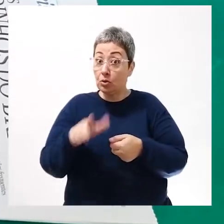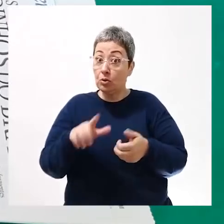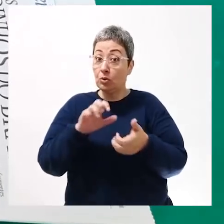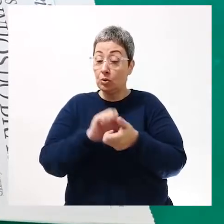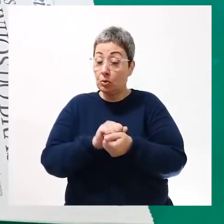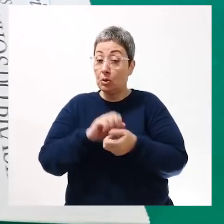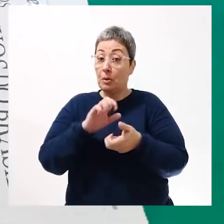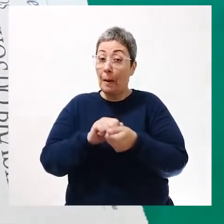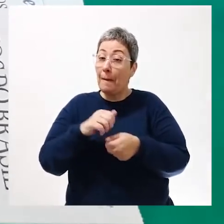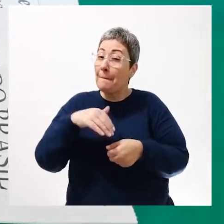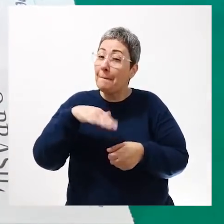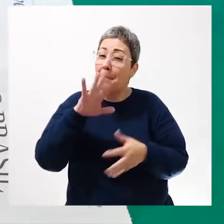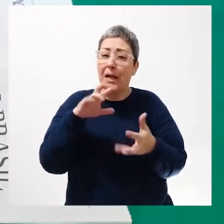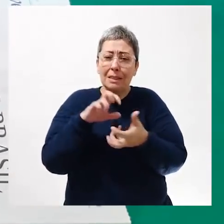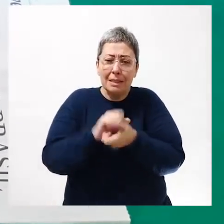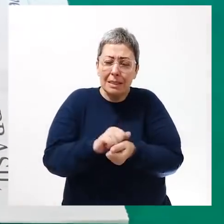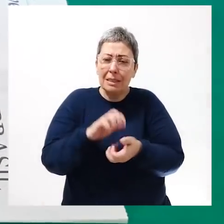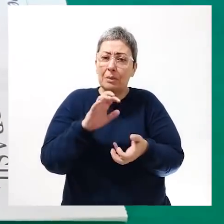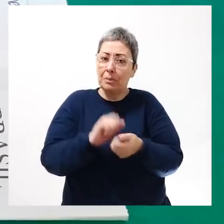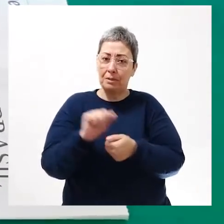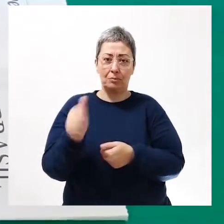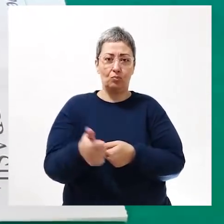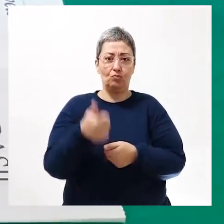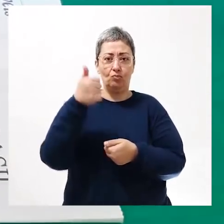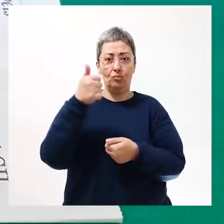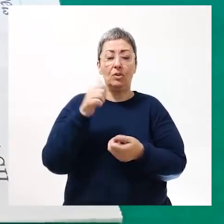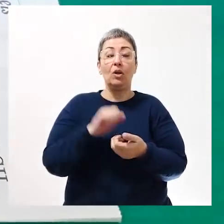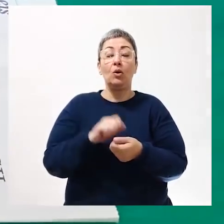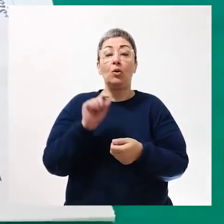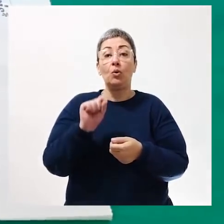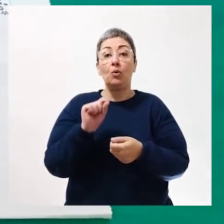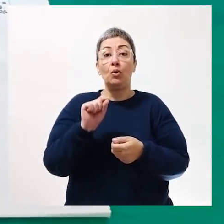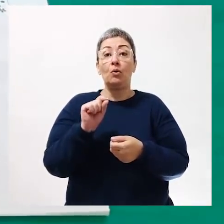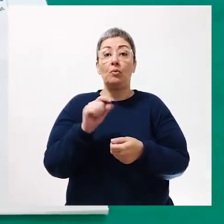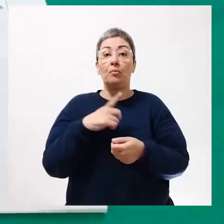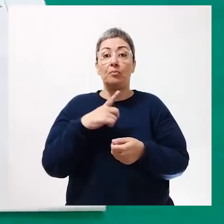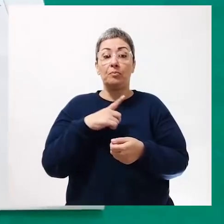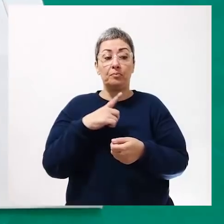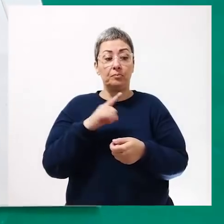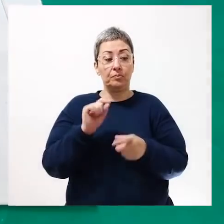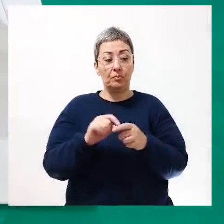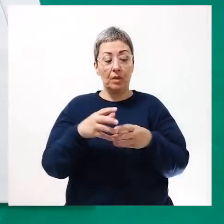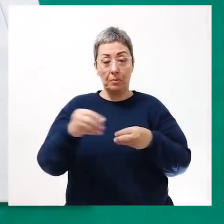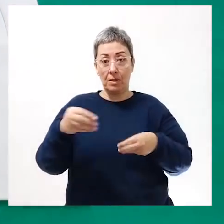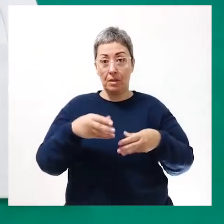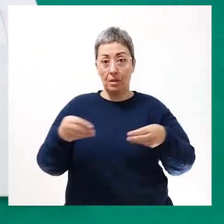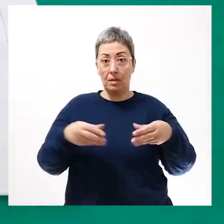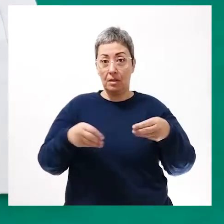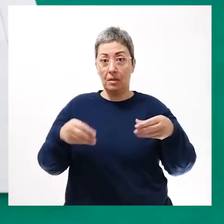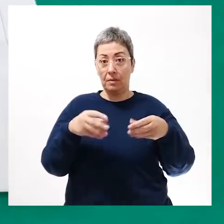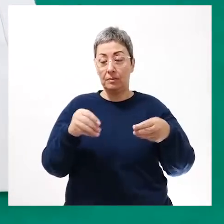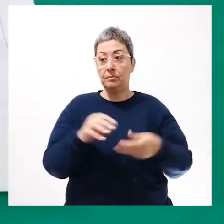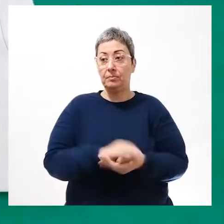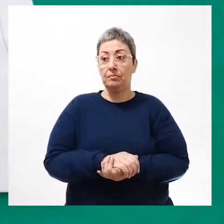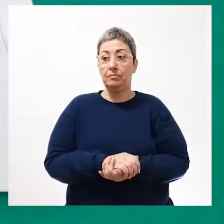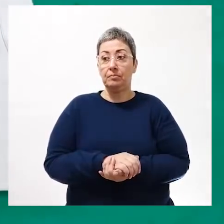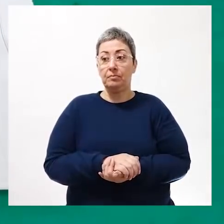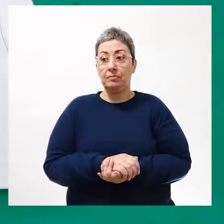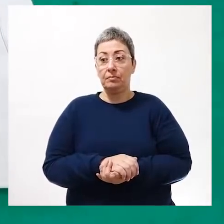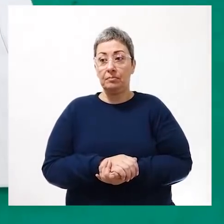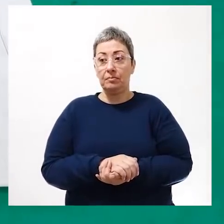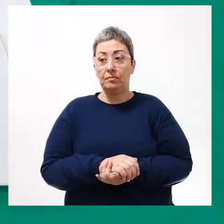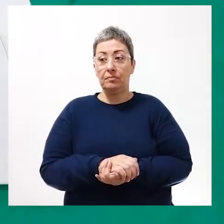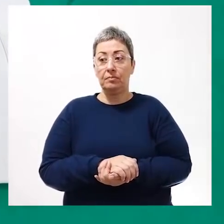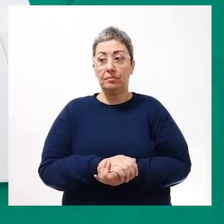Amassa de novo, olha, quanto mais amassado, melhor. Aí, abre aqui.